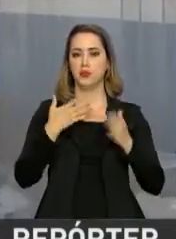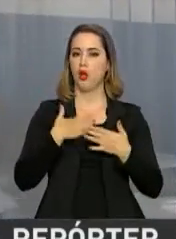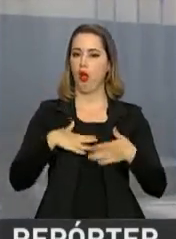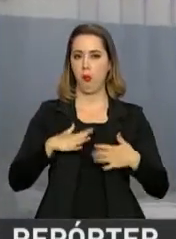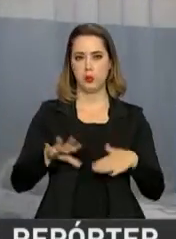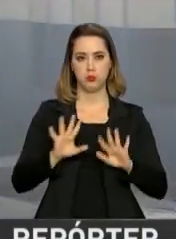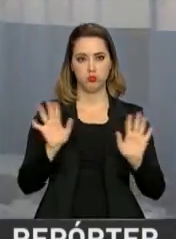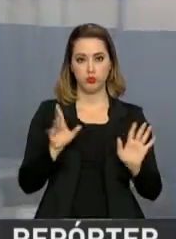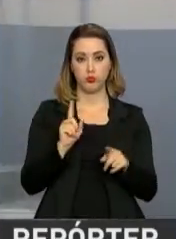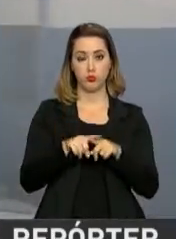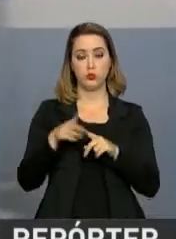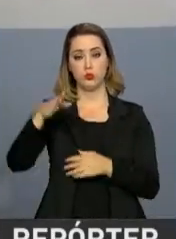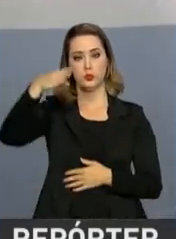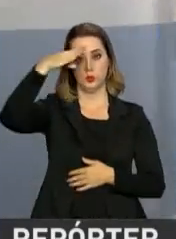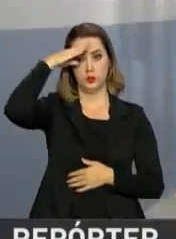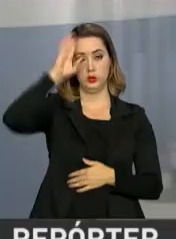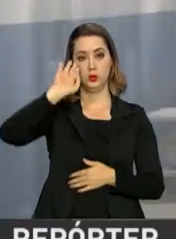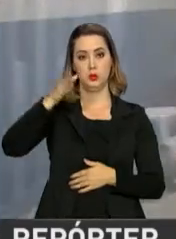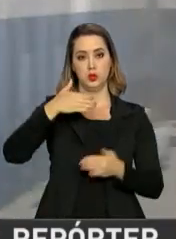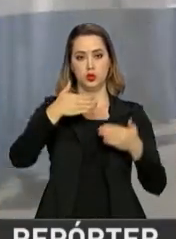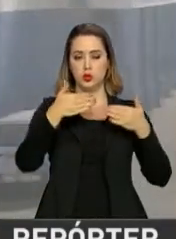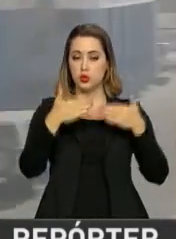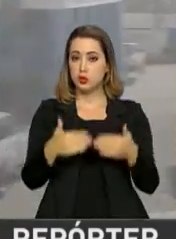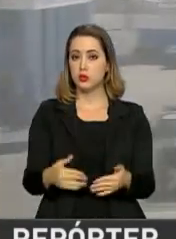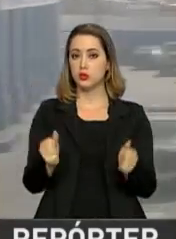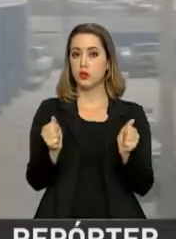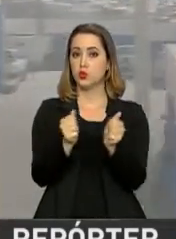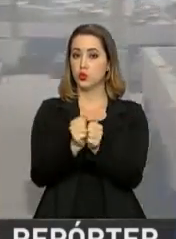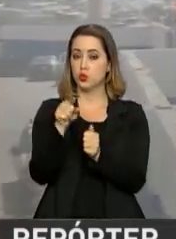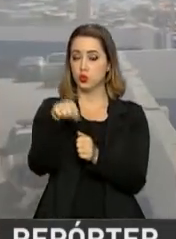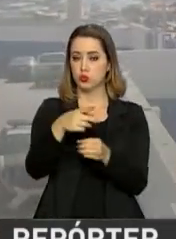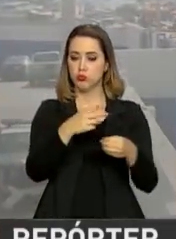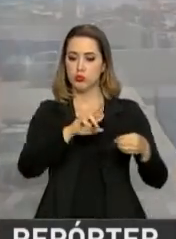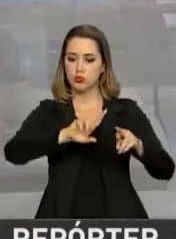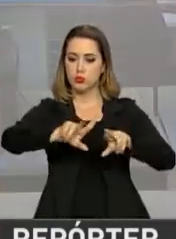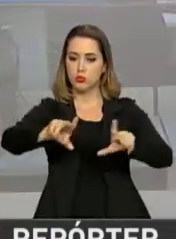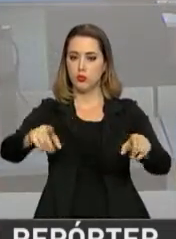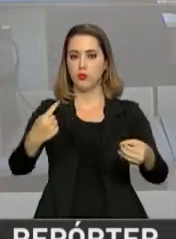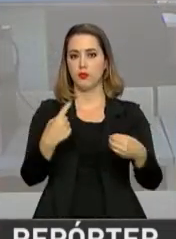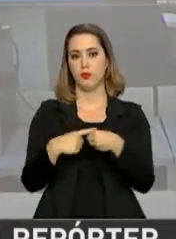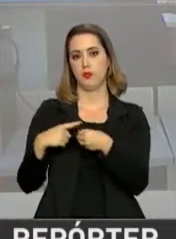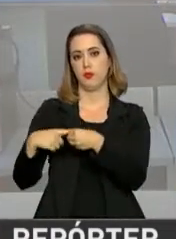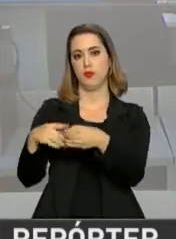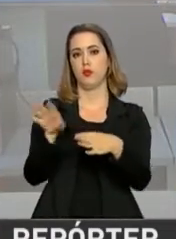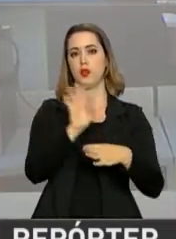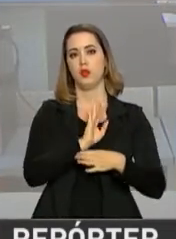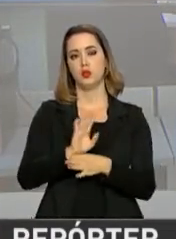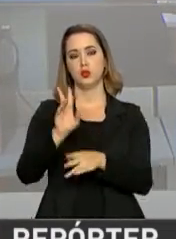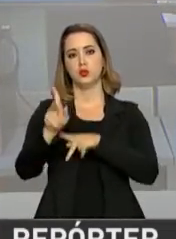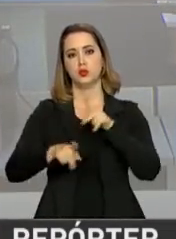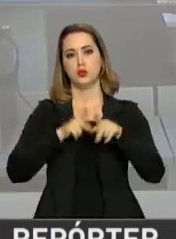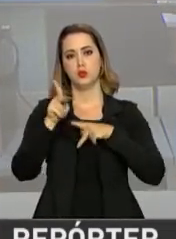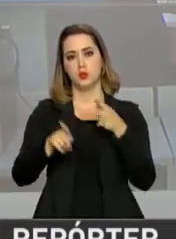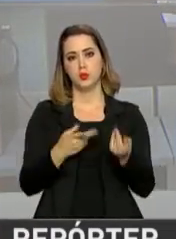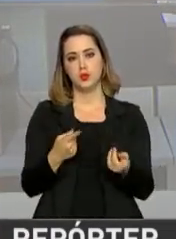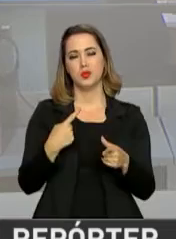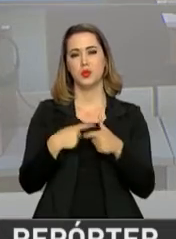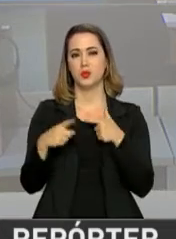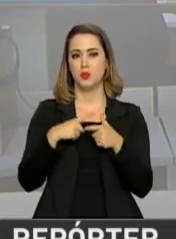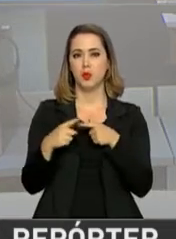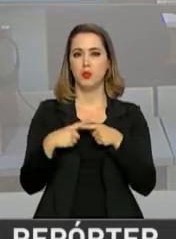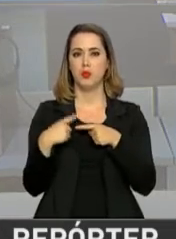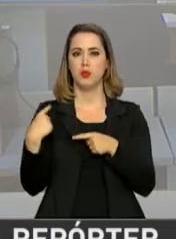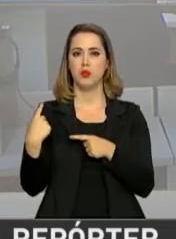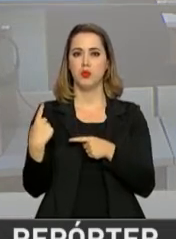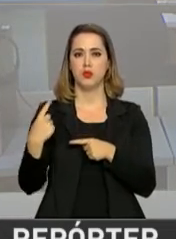as tropas brasileiras já estavam em várias cidades do país desde o início de outubro auxiliando a população prejudicada pela passagem